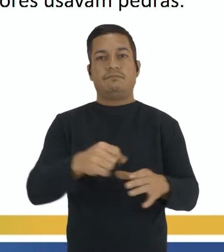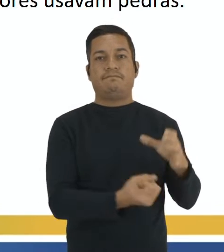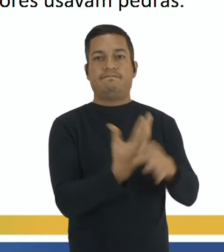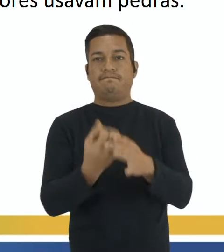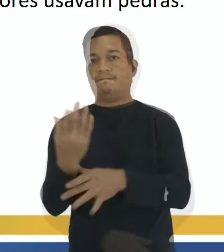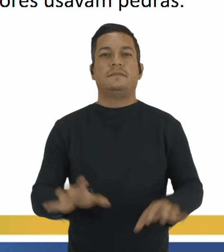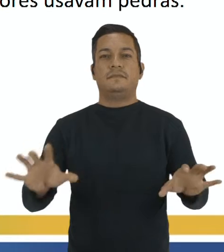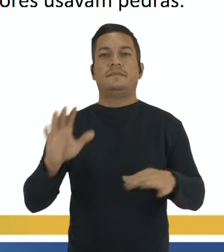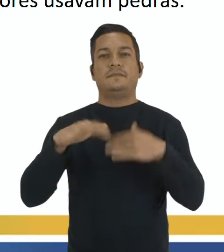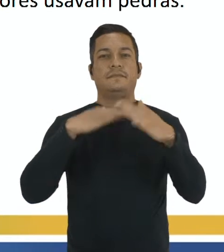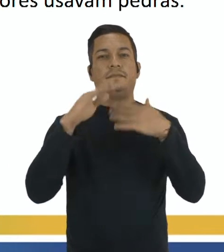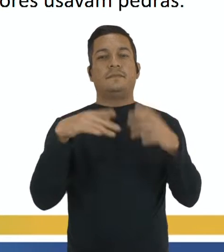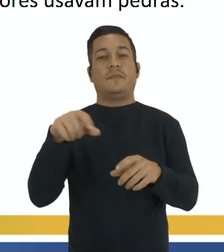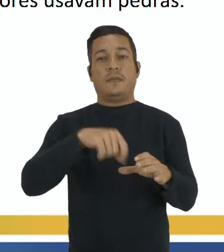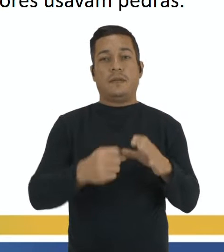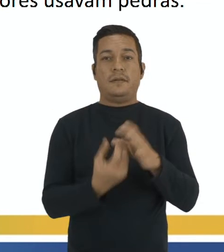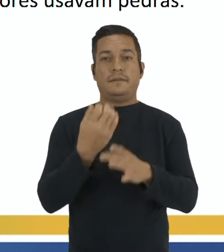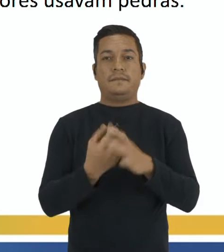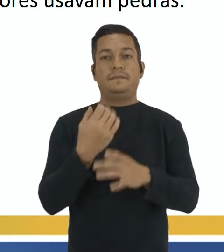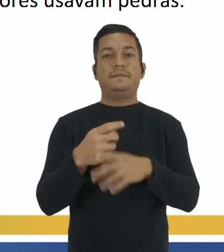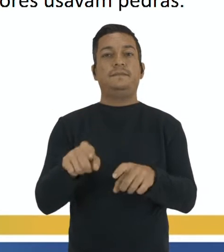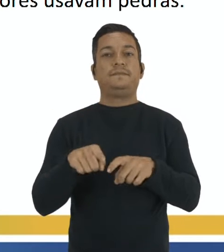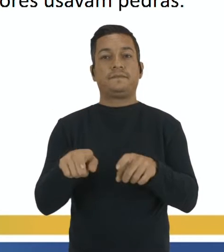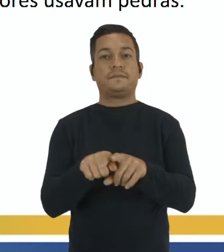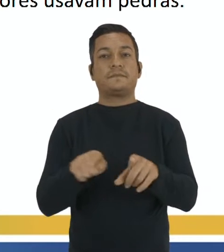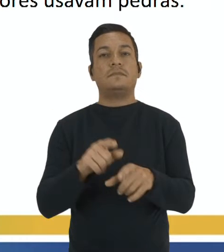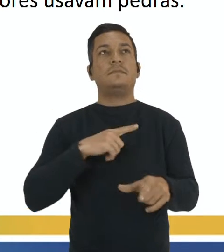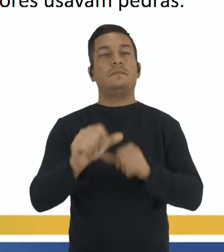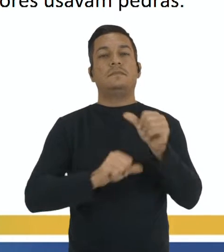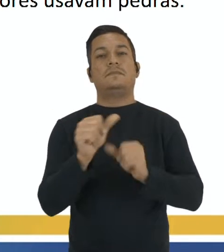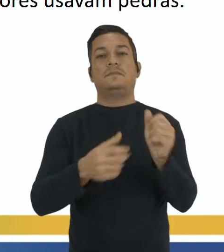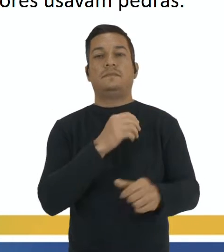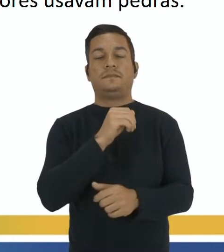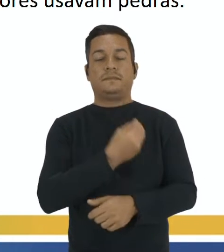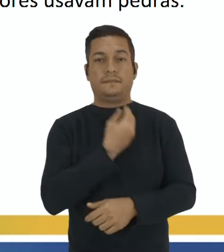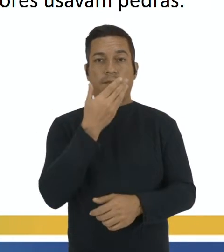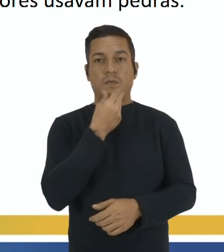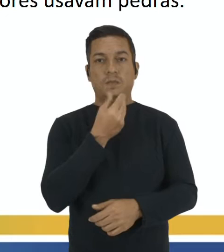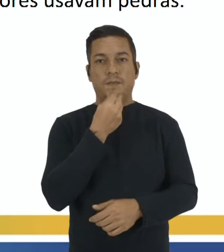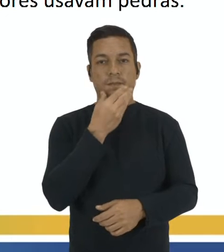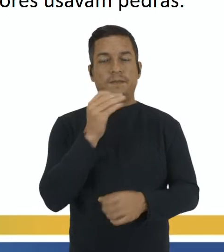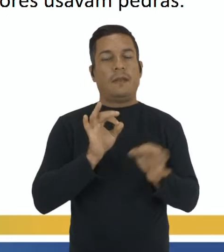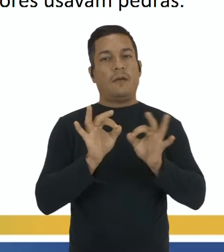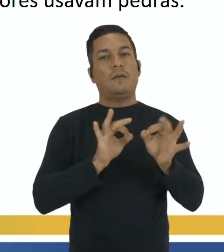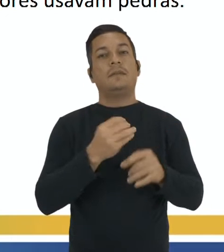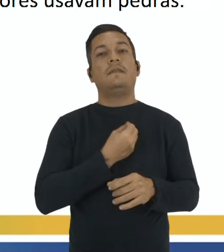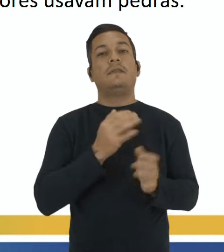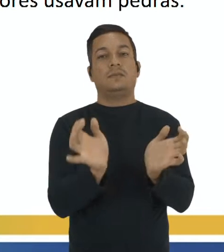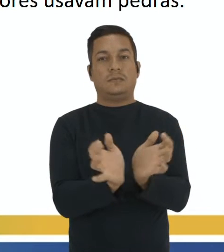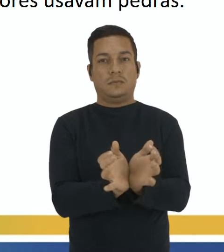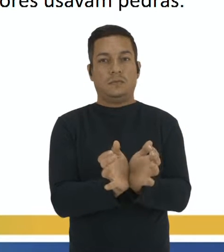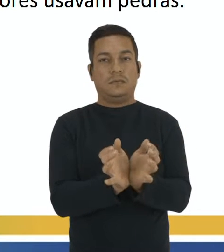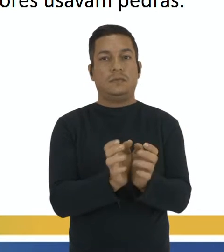Assim evoluiu. A agricultura e o pastoreio provocaram inúmeras mudanças na vida do homem, que passou a se organizar e a viver em